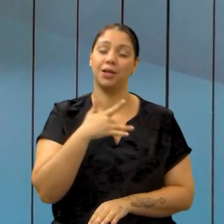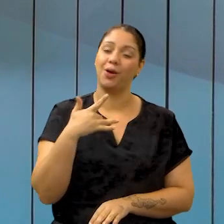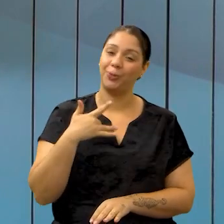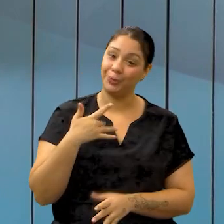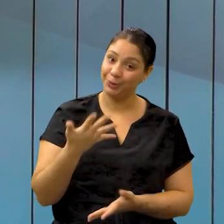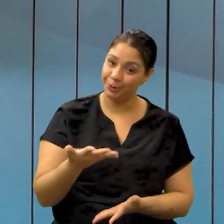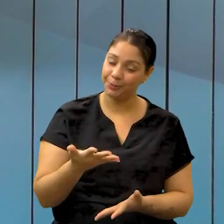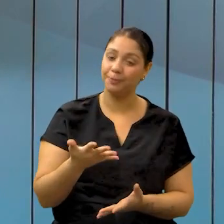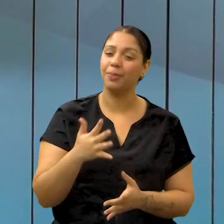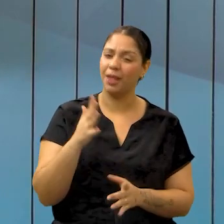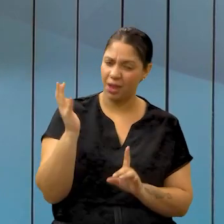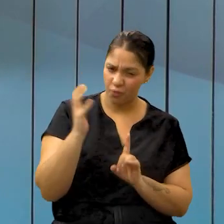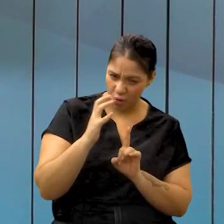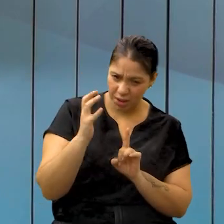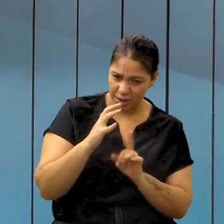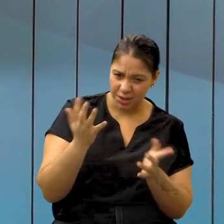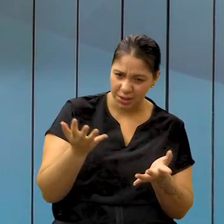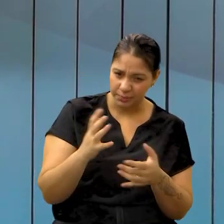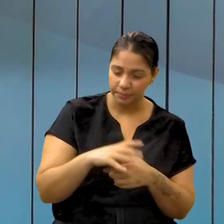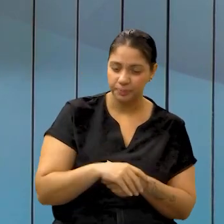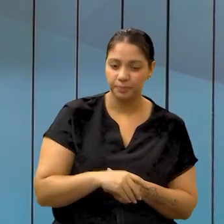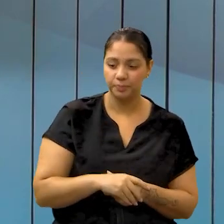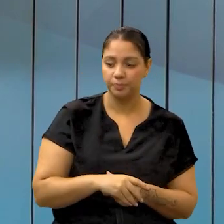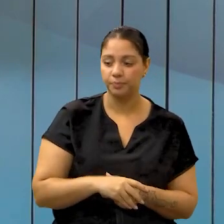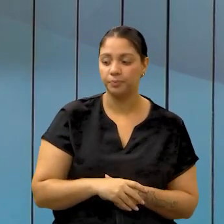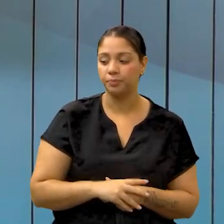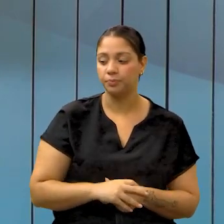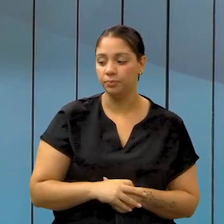gente sabe, influencia aí nesse